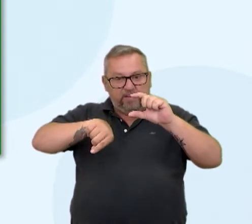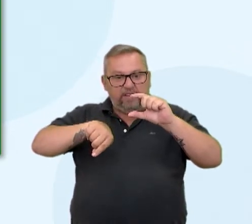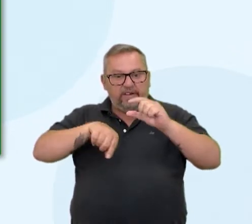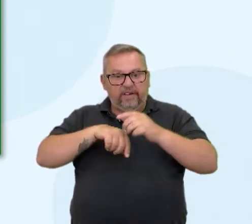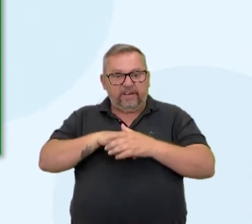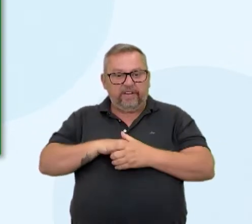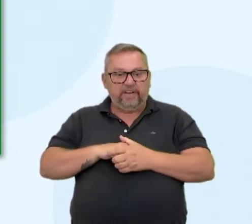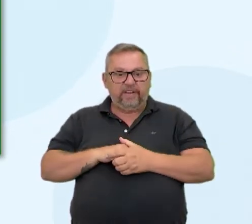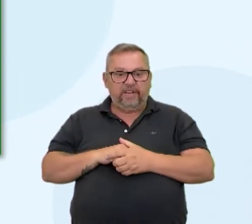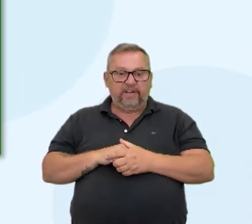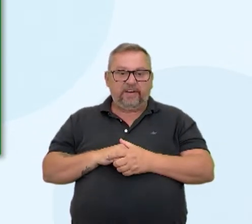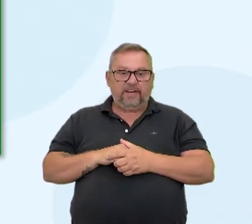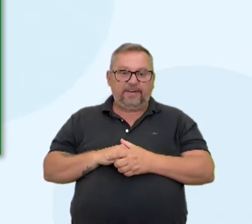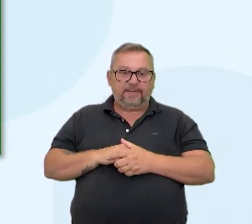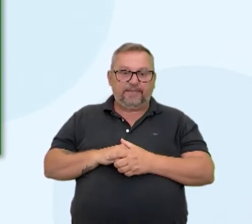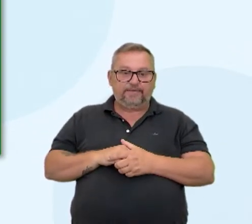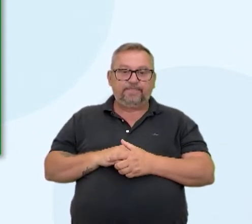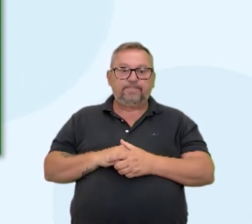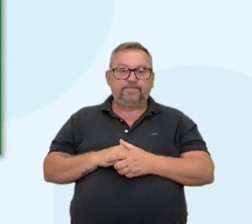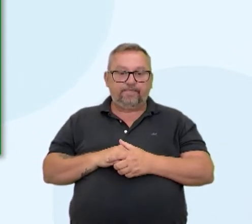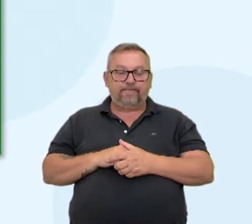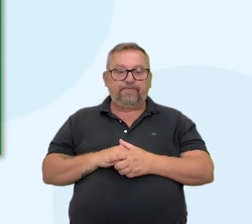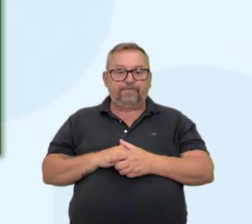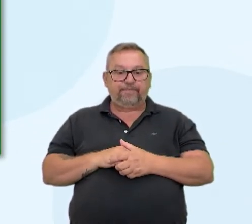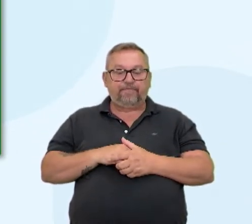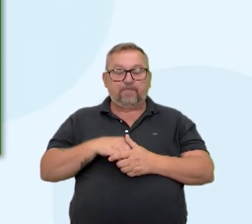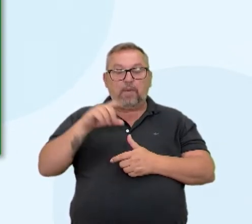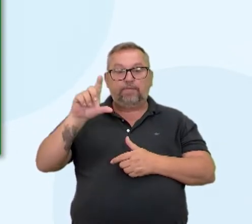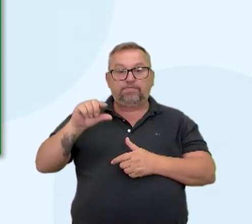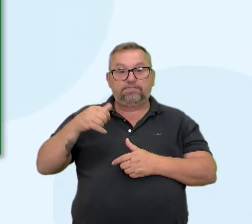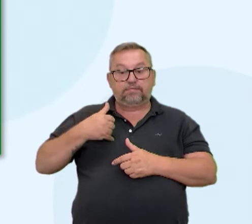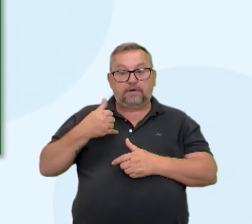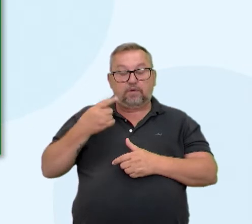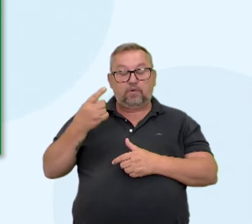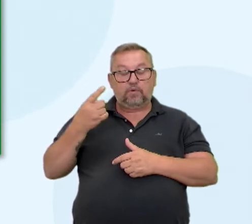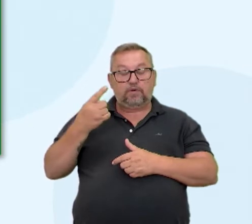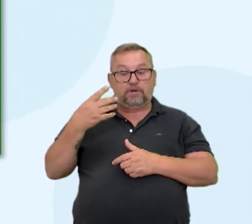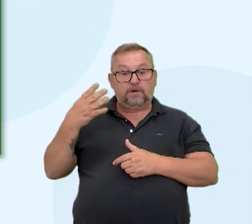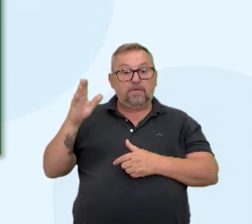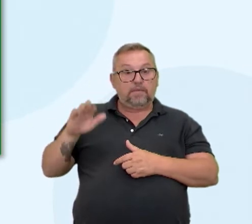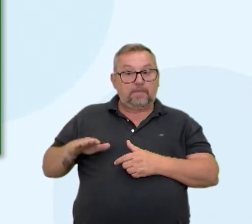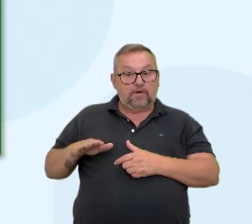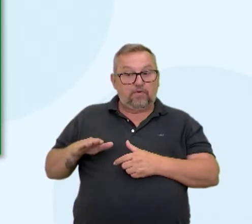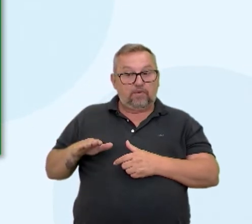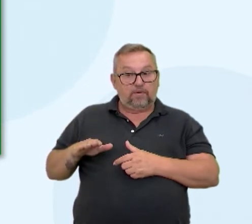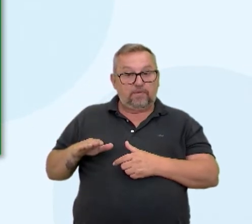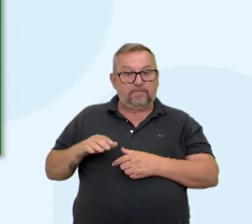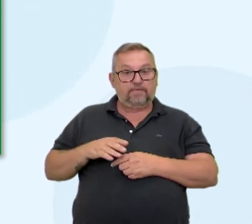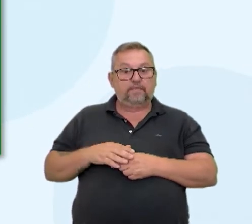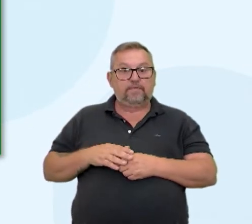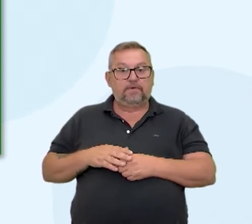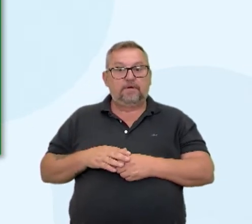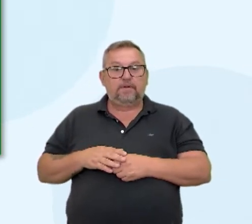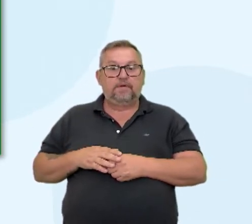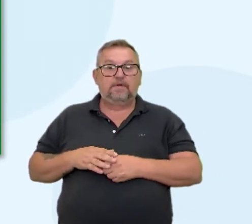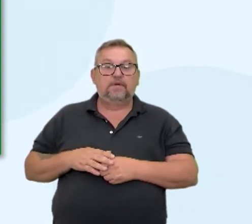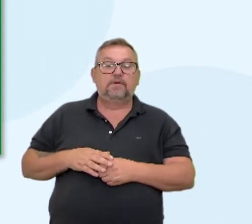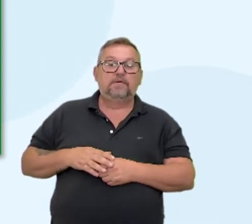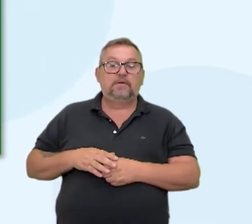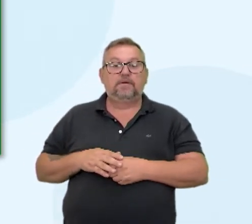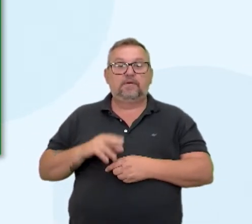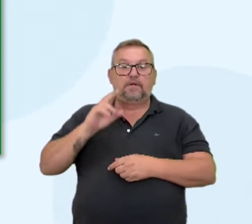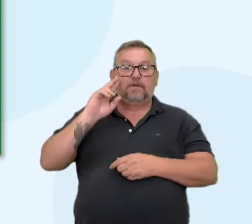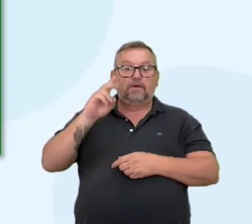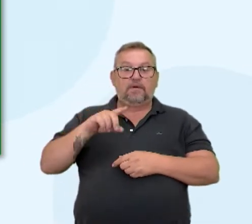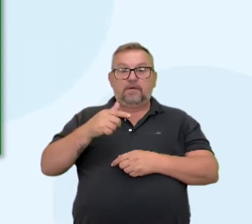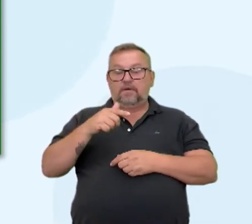sem idade de trabalhar, ou seja, menores de 14 anos, tá? Então, você vai colocar essa representação, essa quantidade. Perceba que